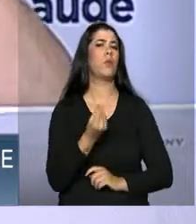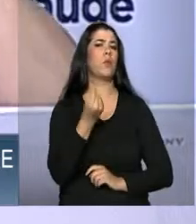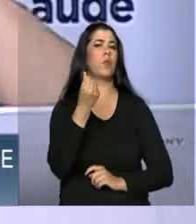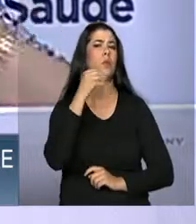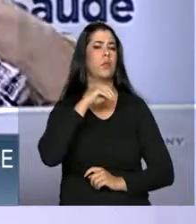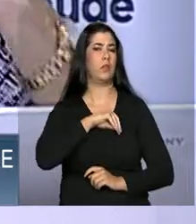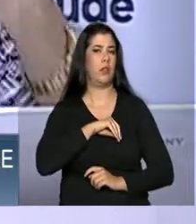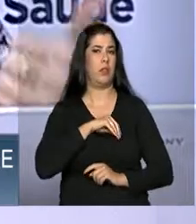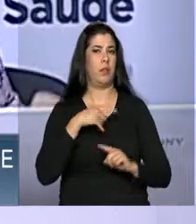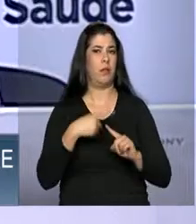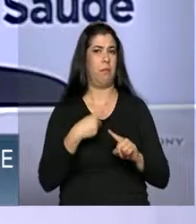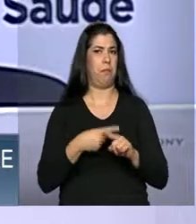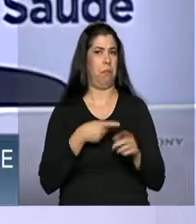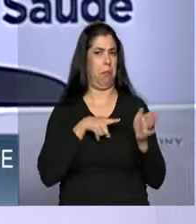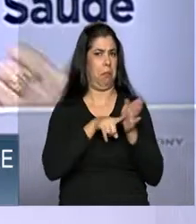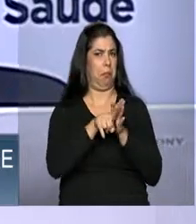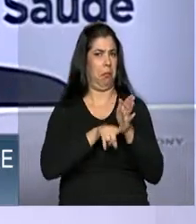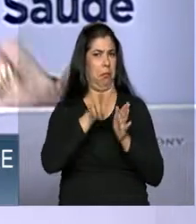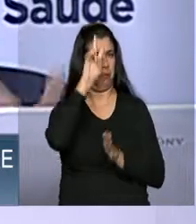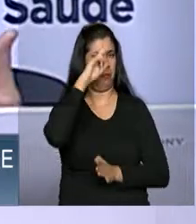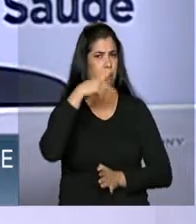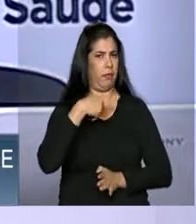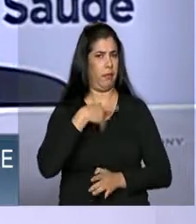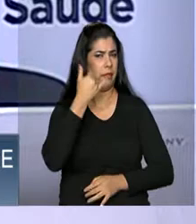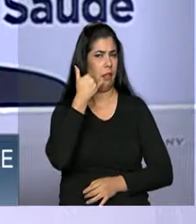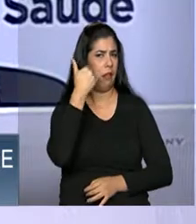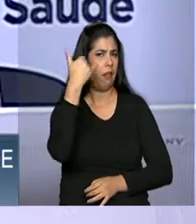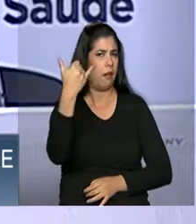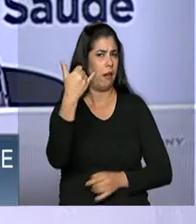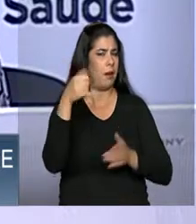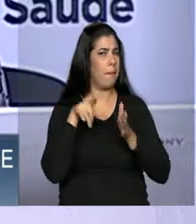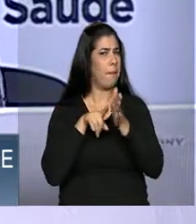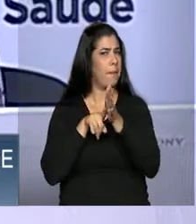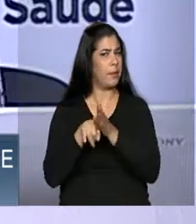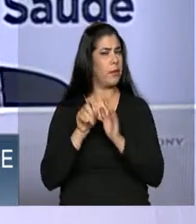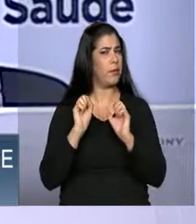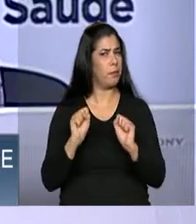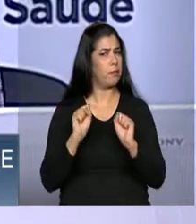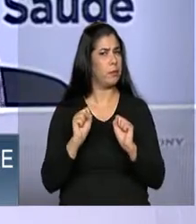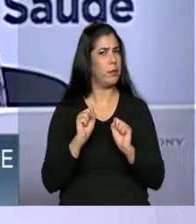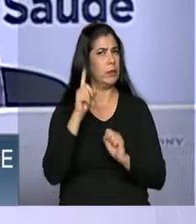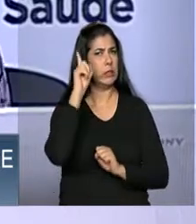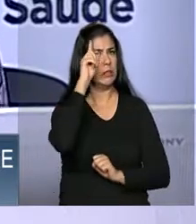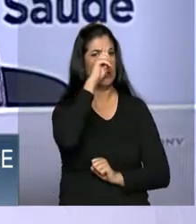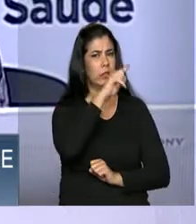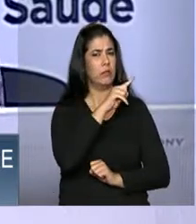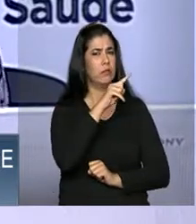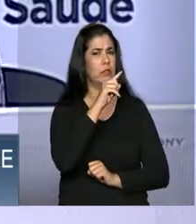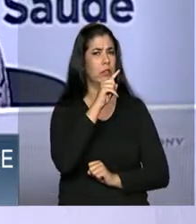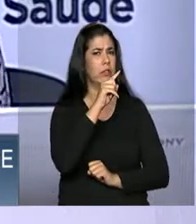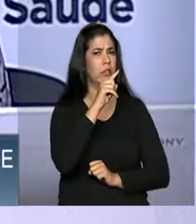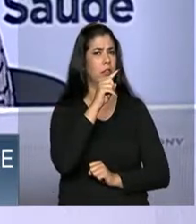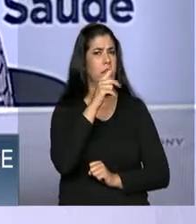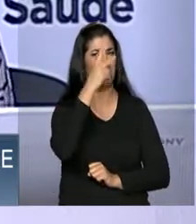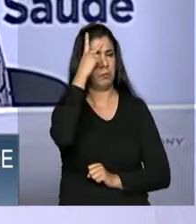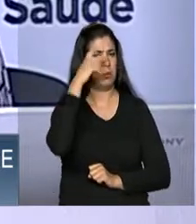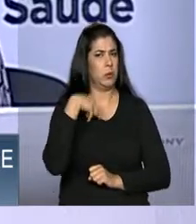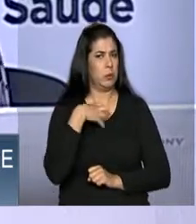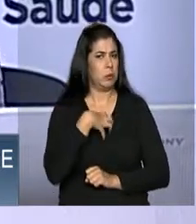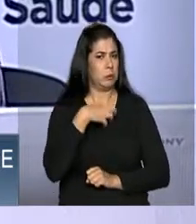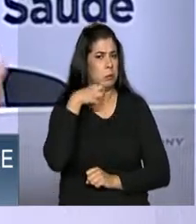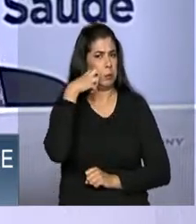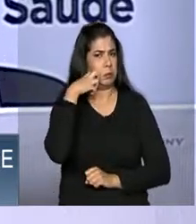exatamente por ser muito invasivo, é uma pesquisa por telefone, isso pode gerar até dificuldade no entrevistado.